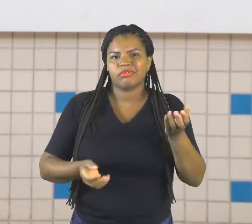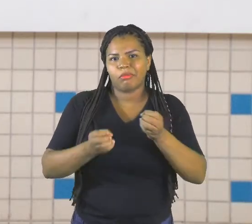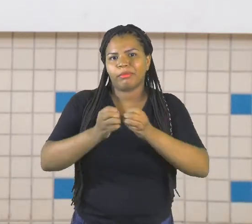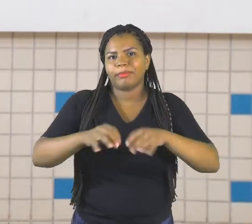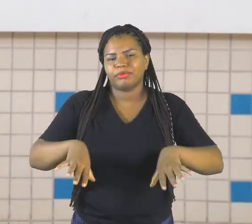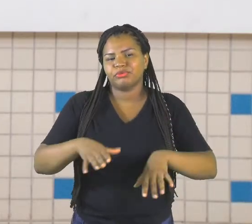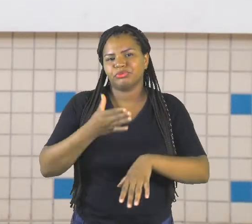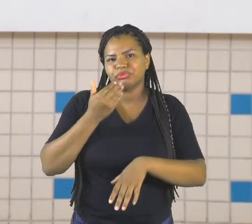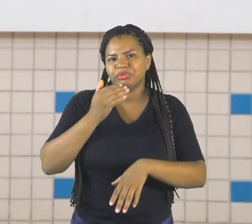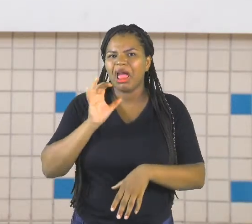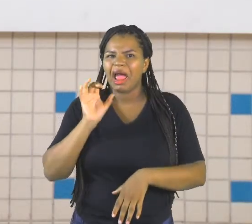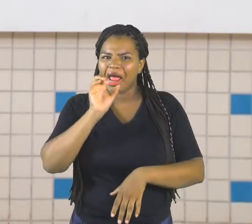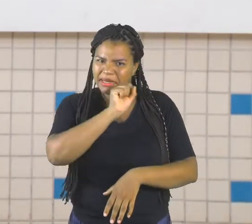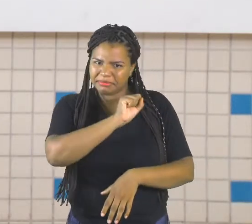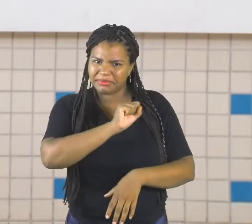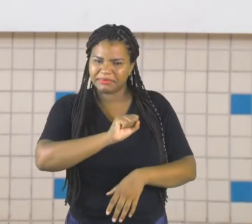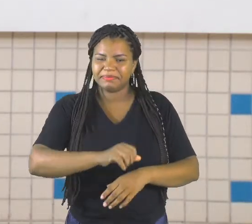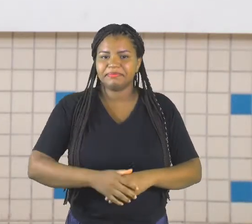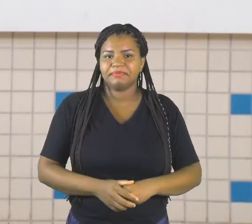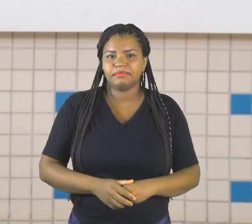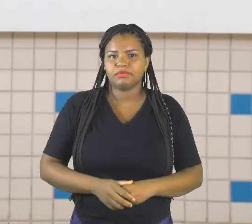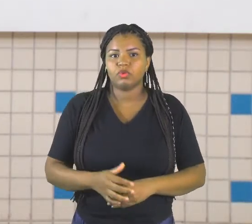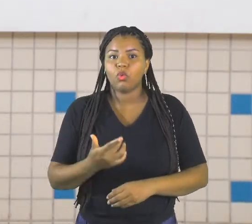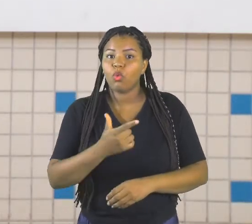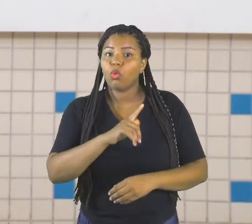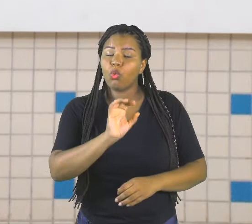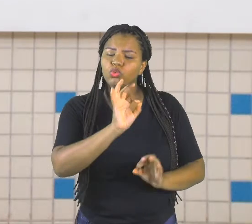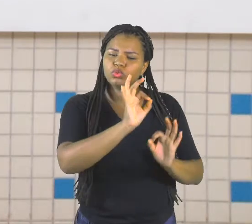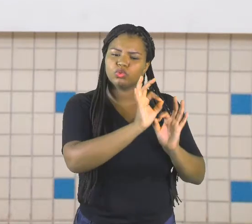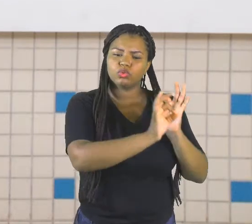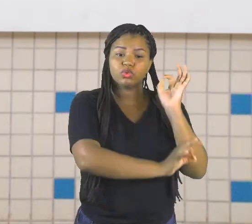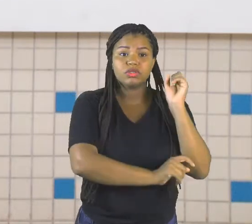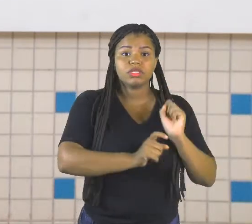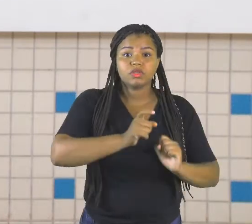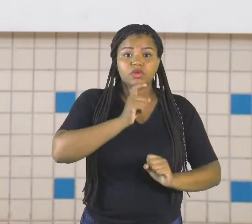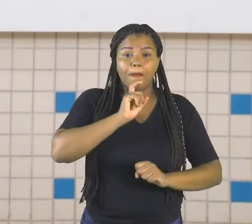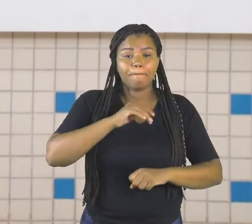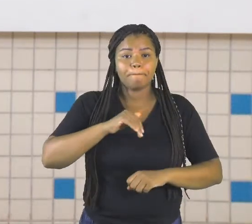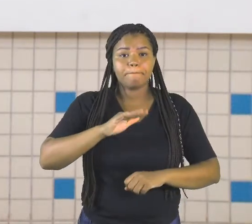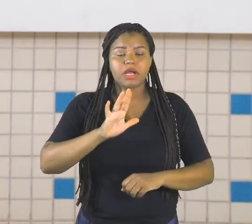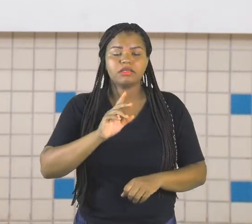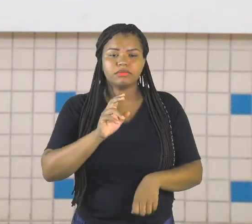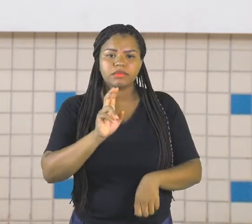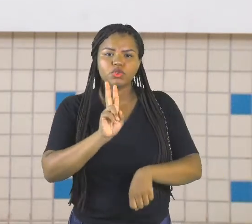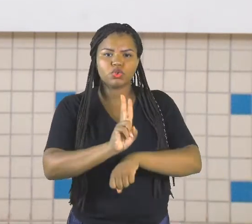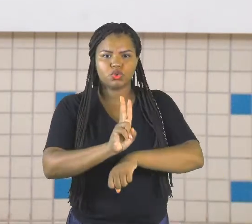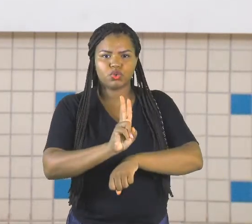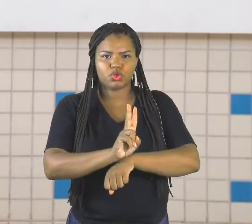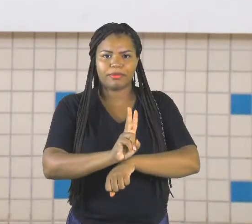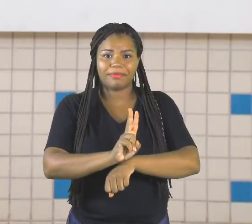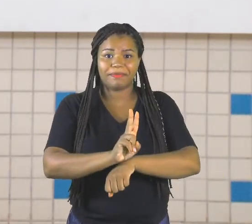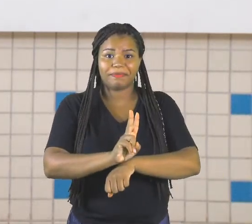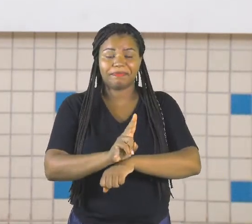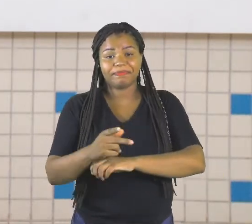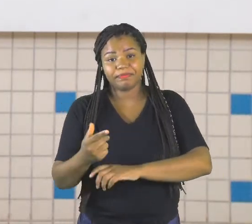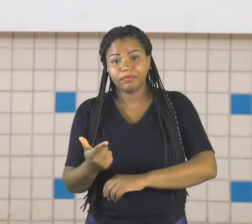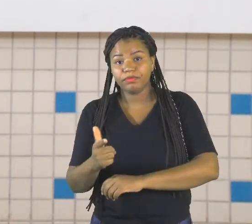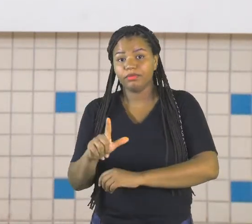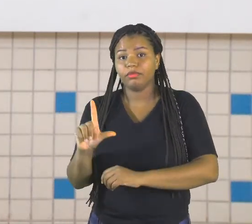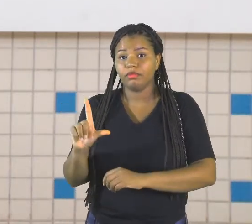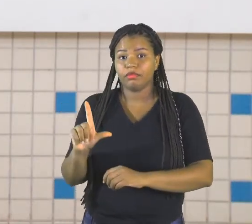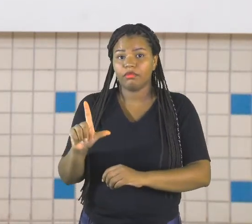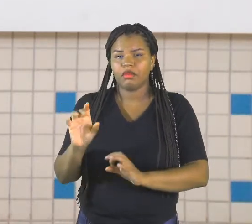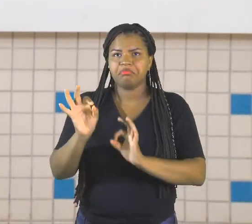Outros precisam de temperaturas baixas para serem conservados e outros a temperatura não